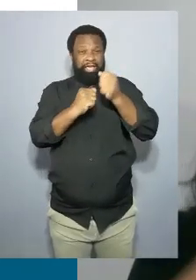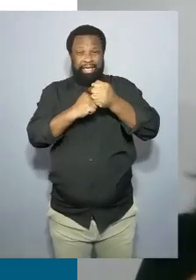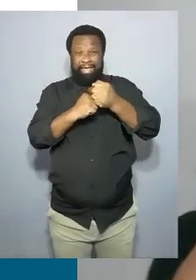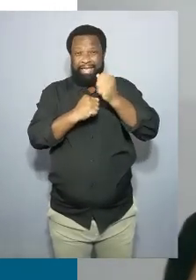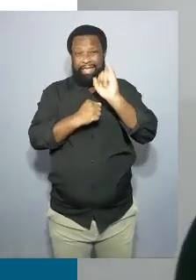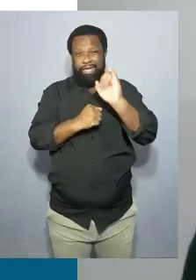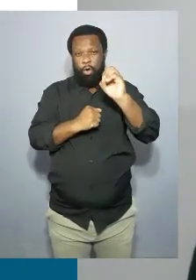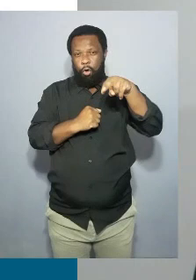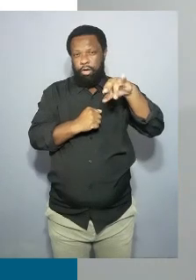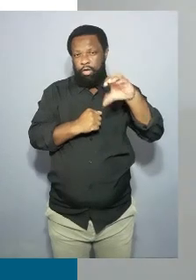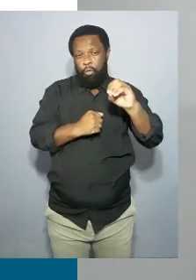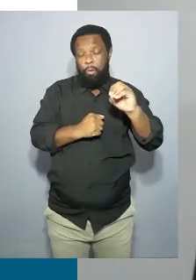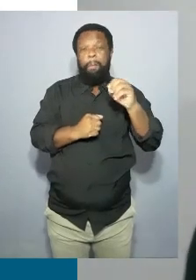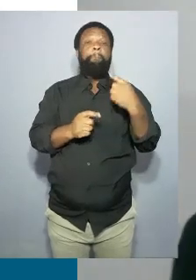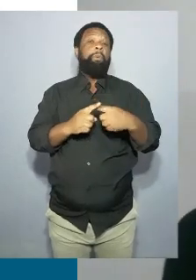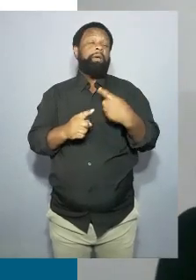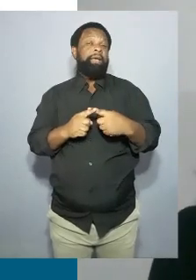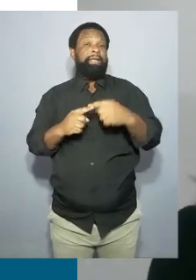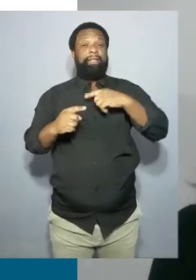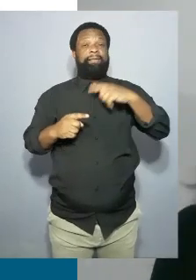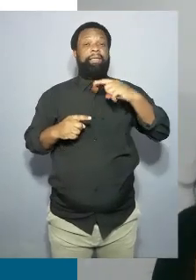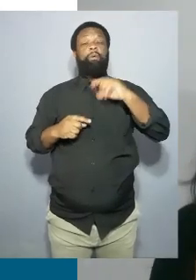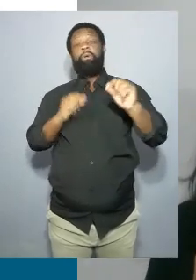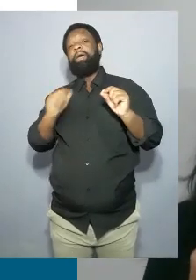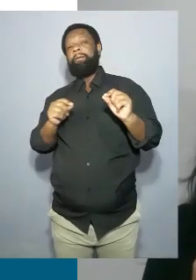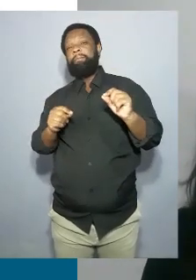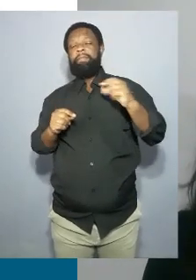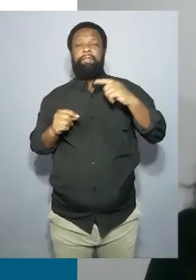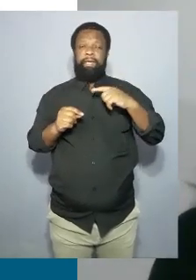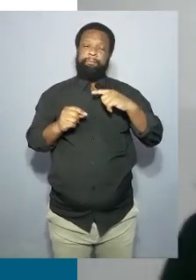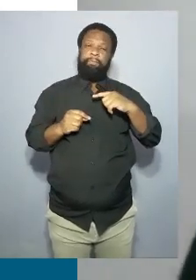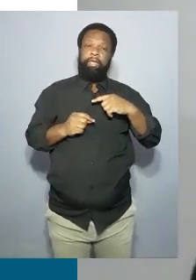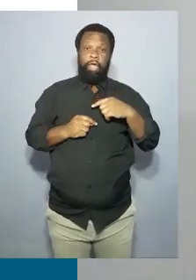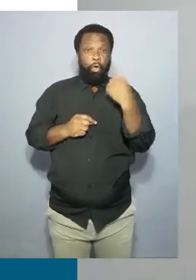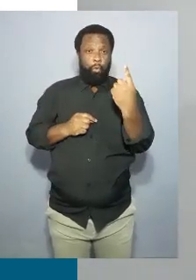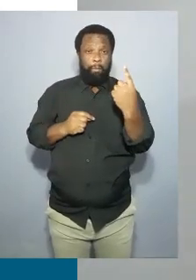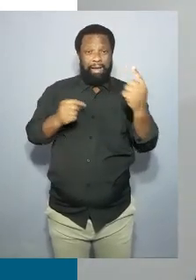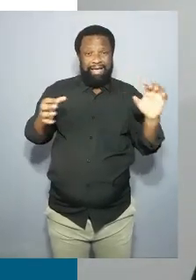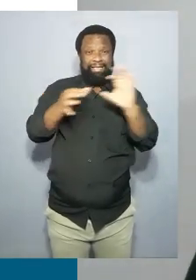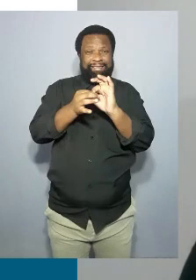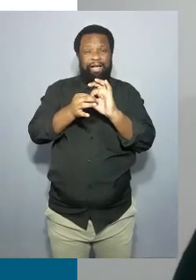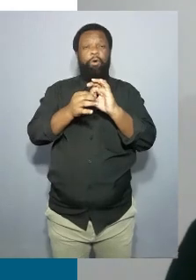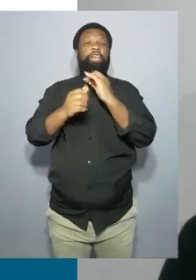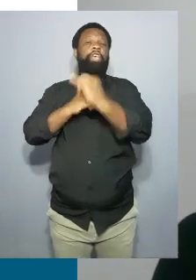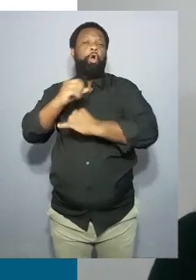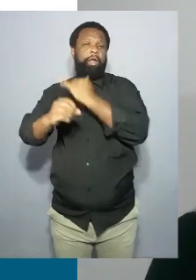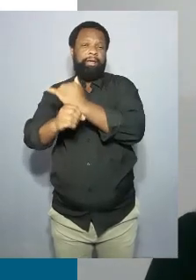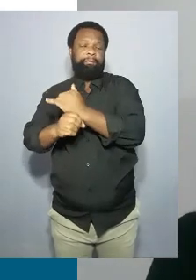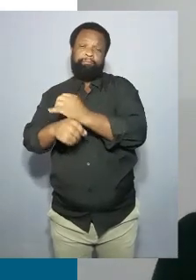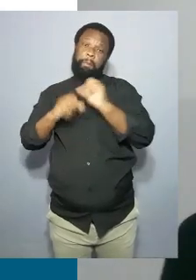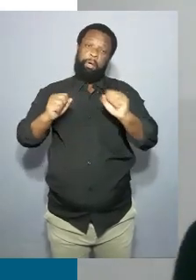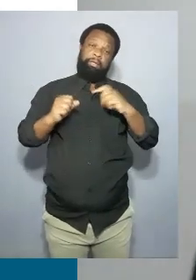chamados de compostos iônicos quando eles apresentam pelo menos uma ligação iônica. Então, você pode